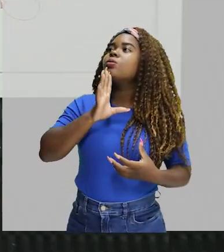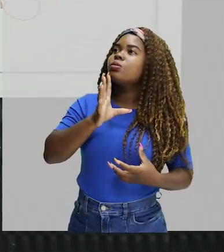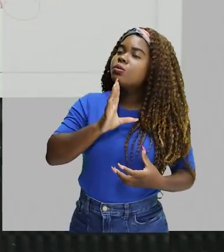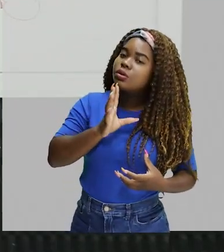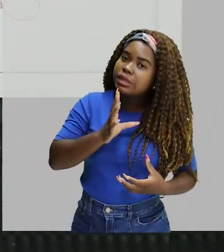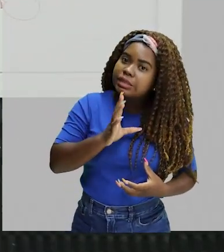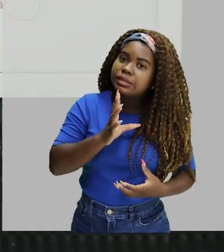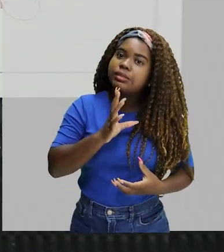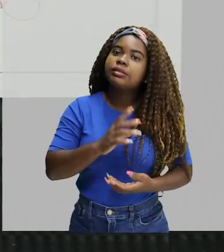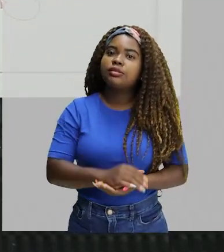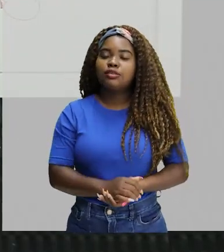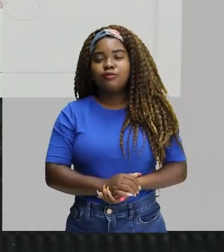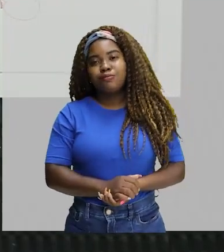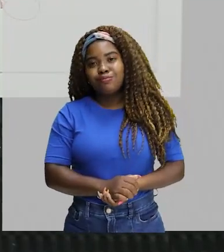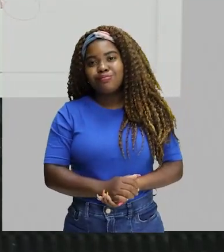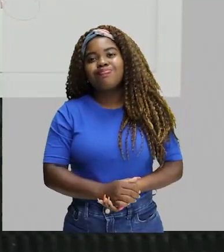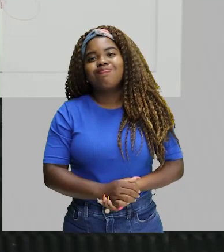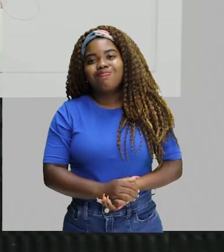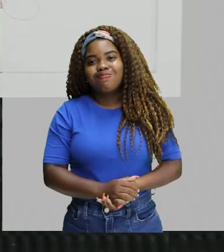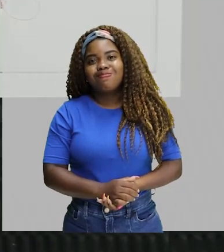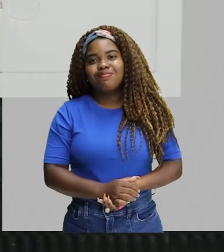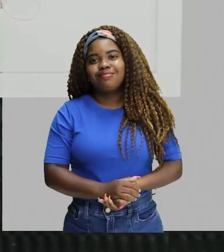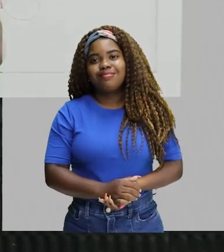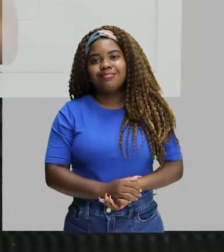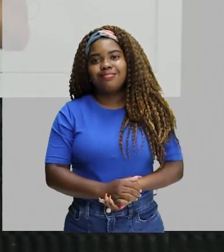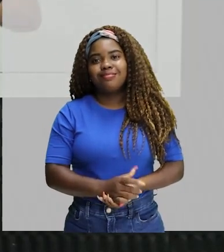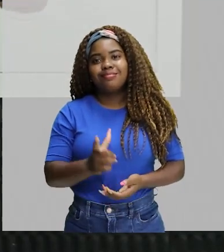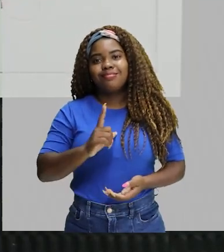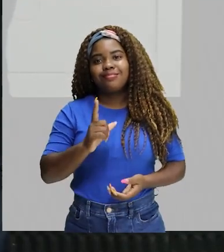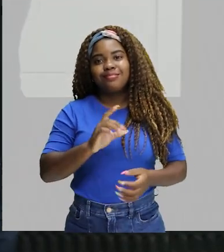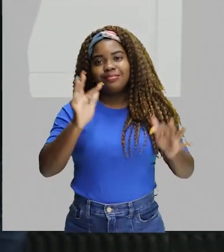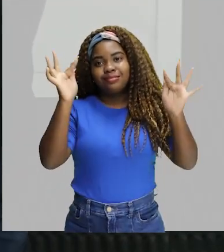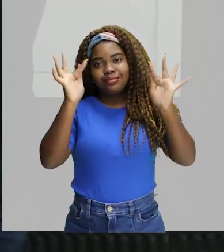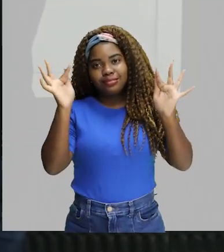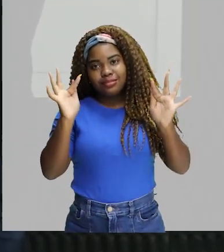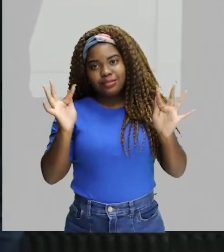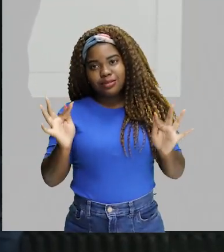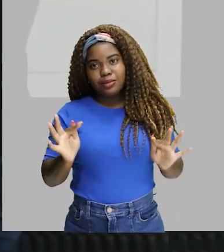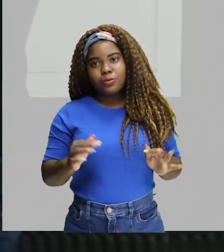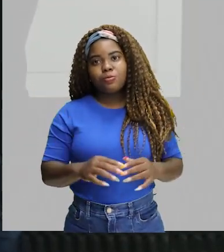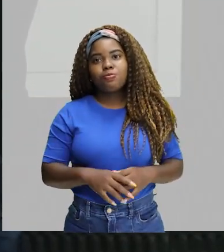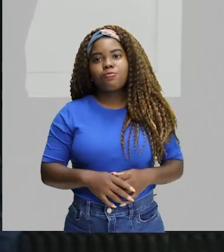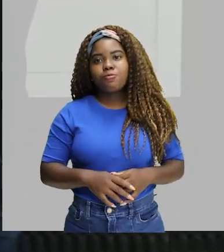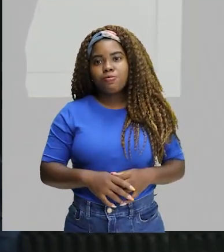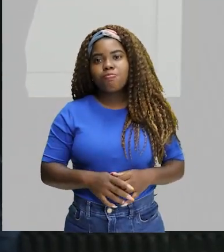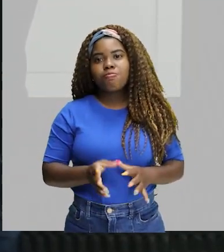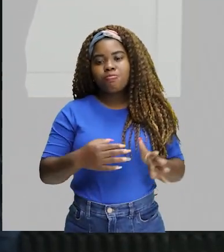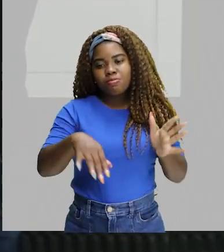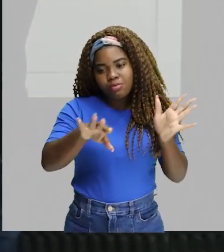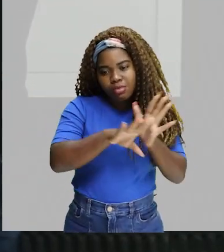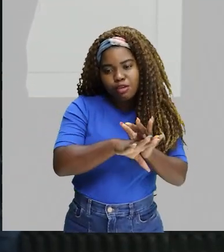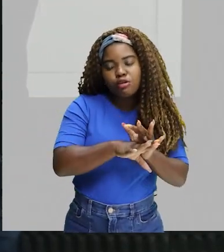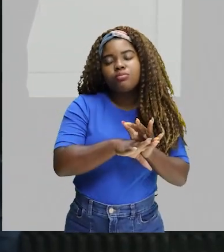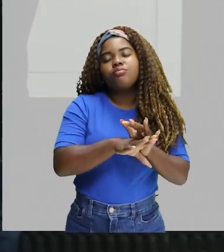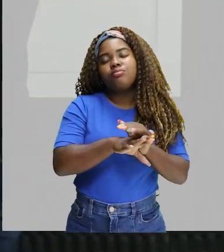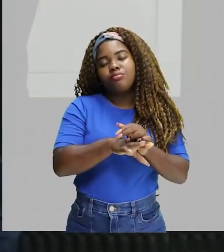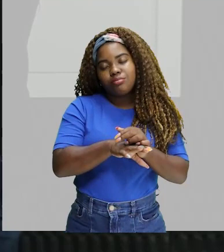nós temos então, claro, obviamente, que a felicidade ela está na chegada a